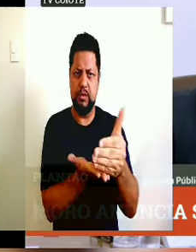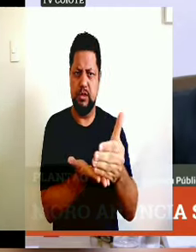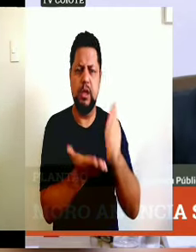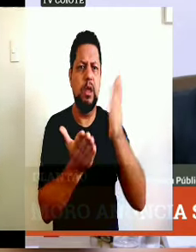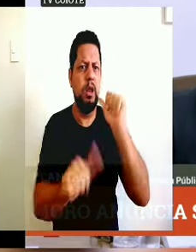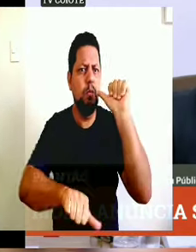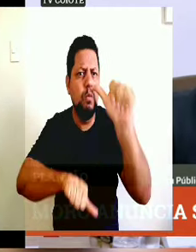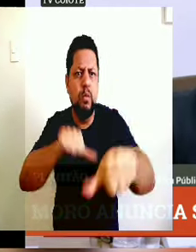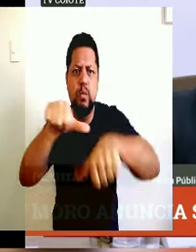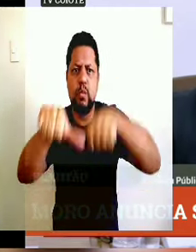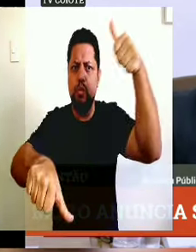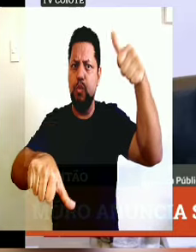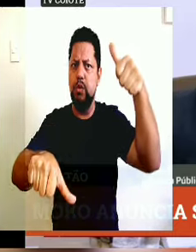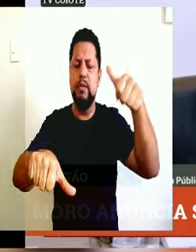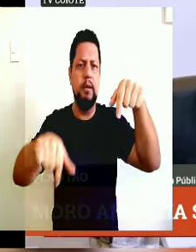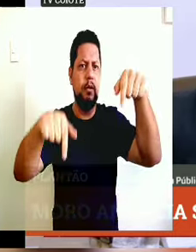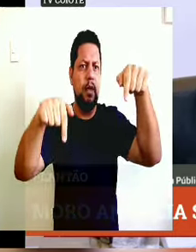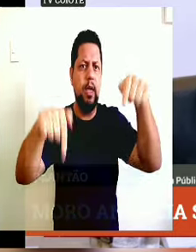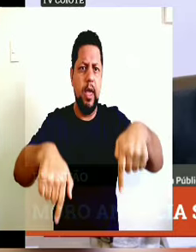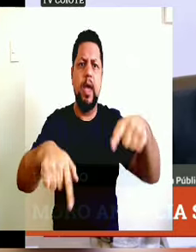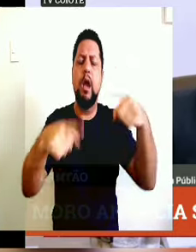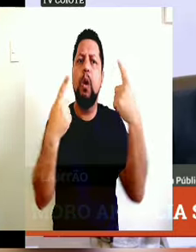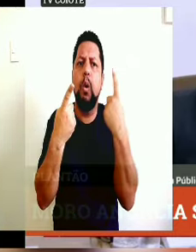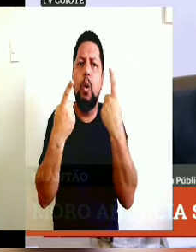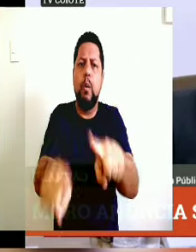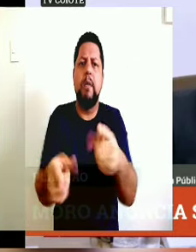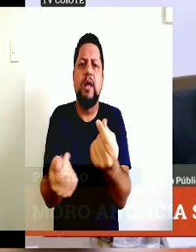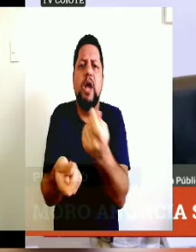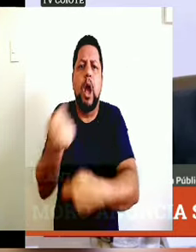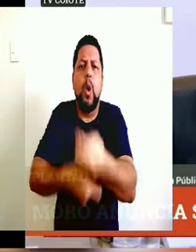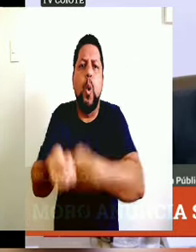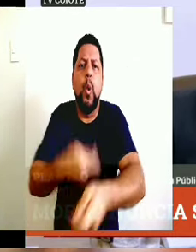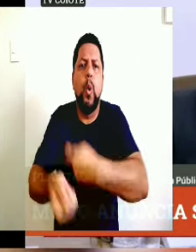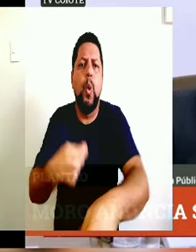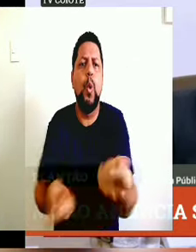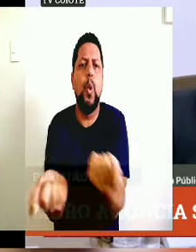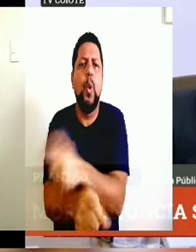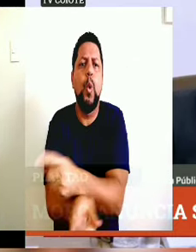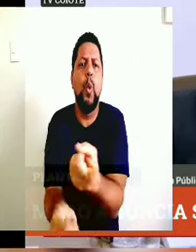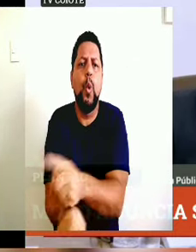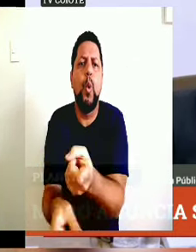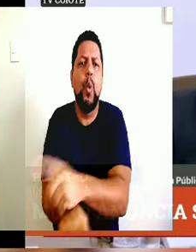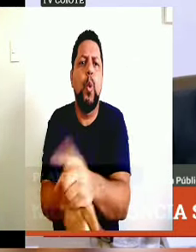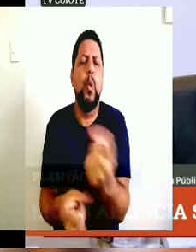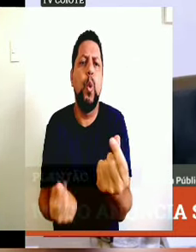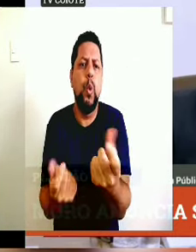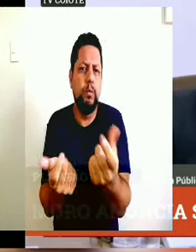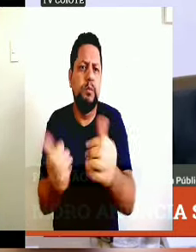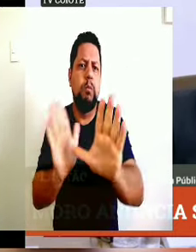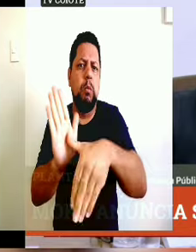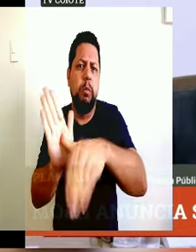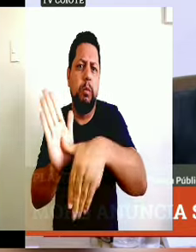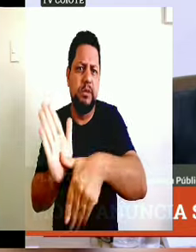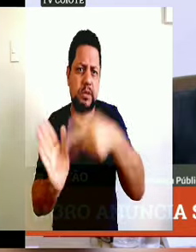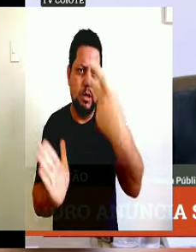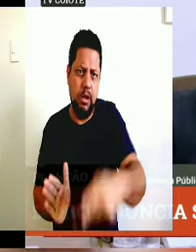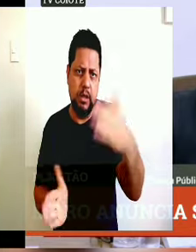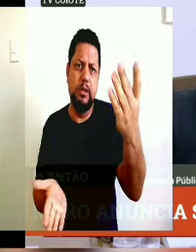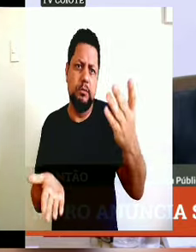mudou o patamar de combate à corrupção no país. Claro que existe muito ainda a ser